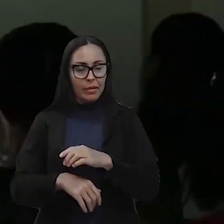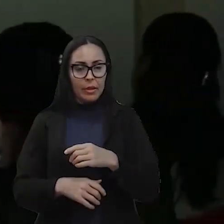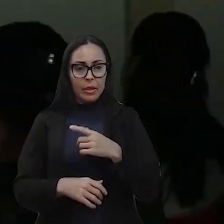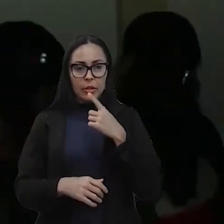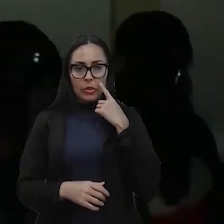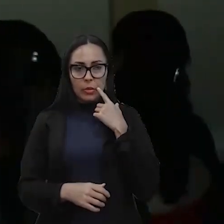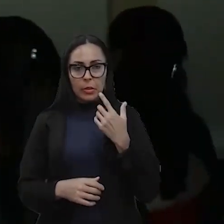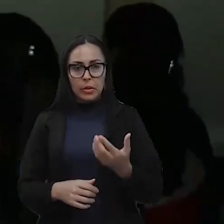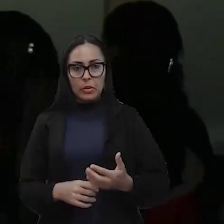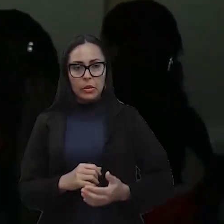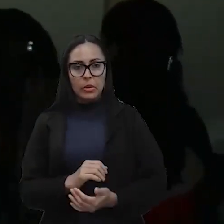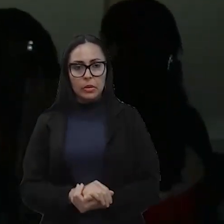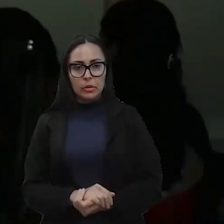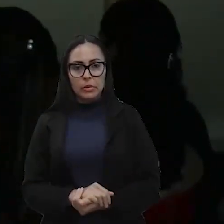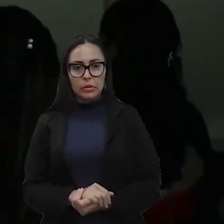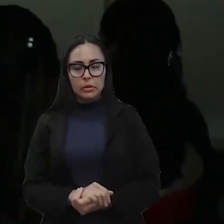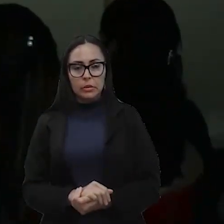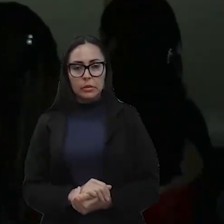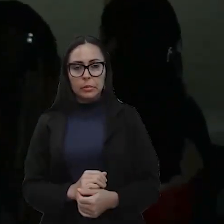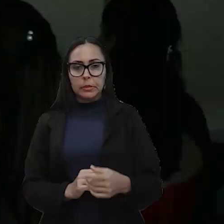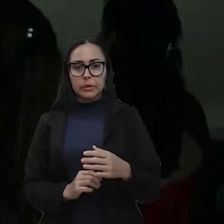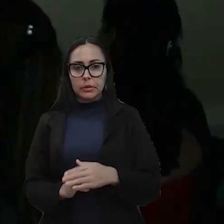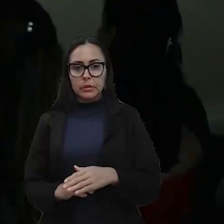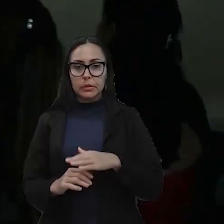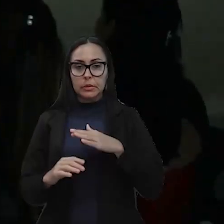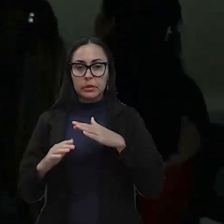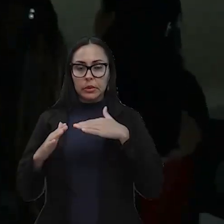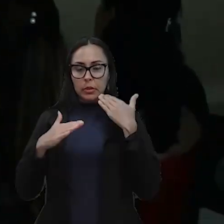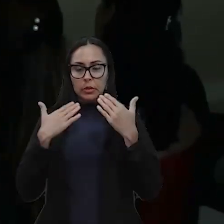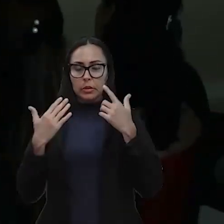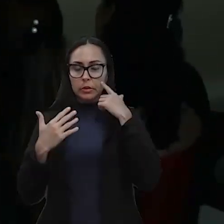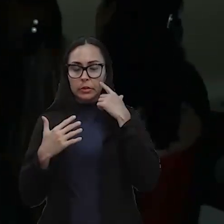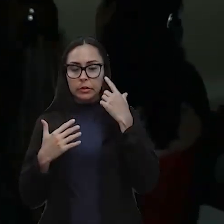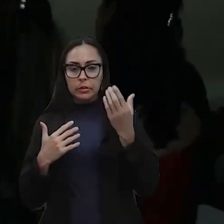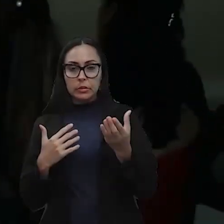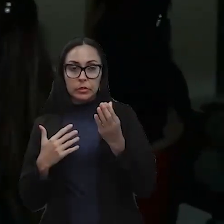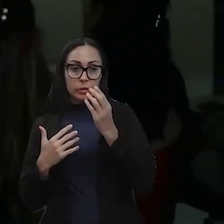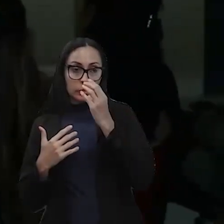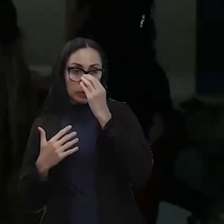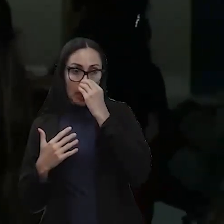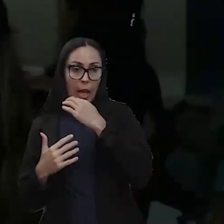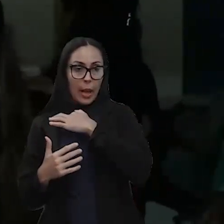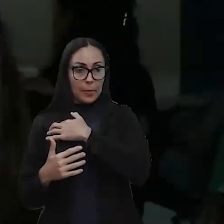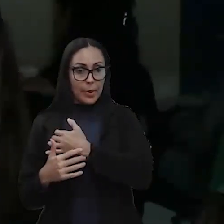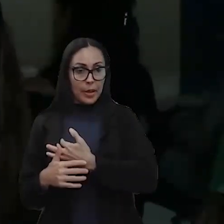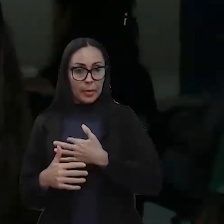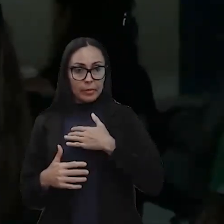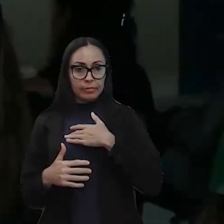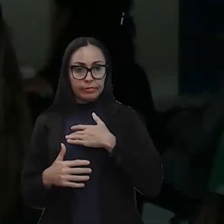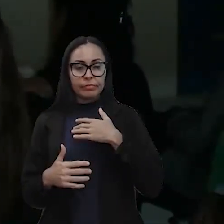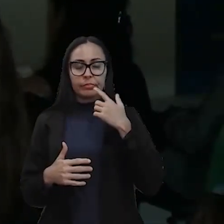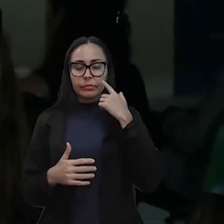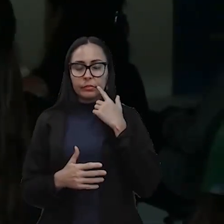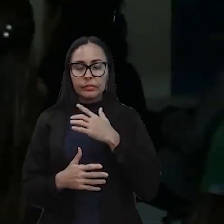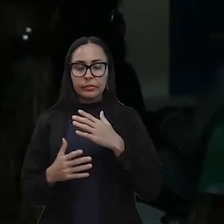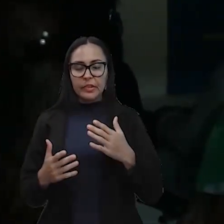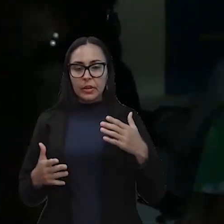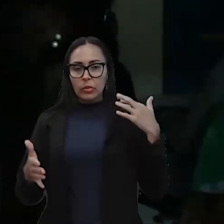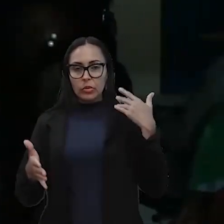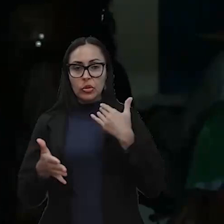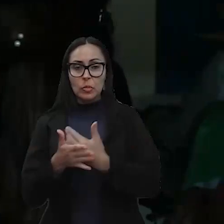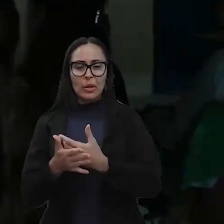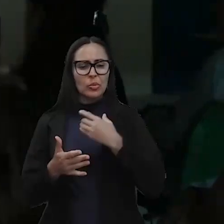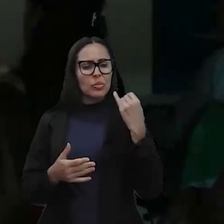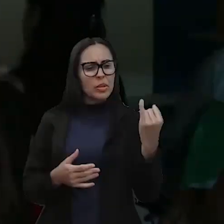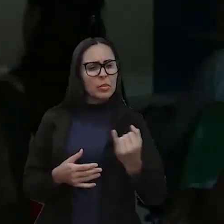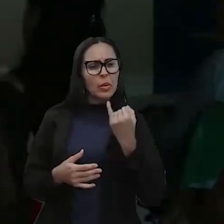mas não mata tanto quanto o câncer de mama. Por isso que é algo que traz verdadeiramente um impacto significativo para a